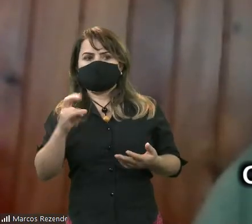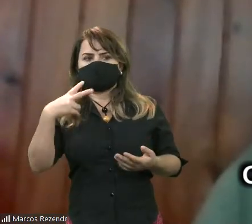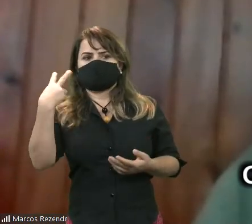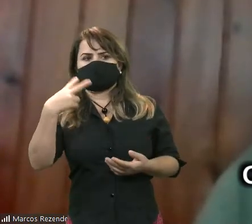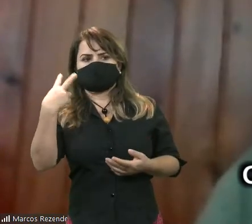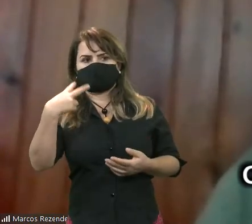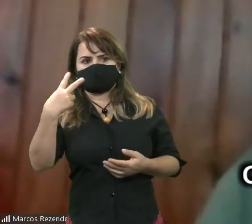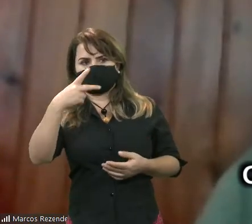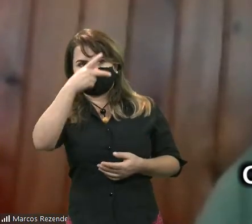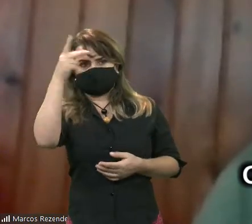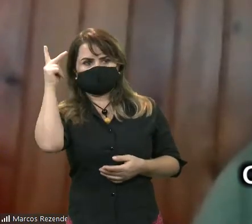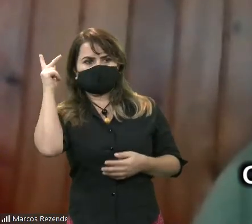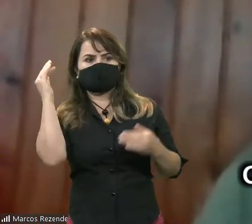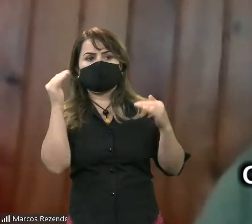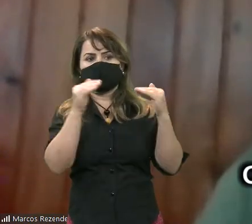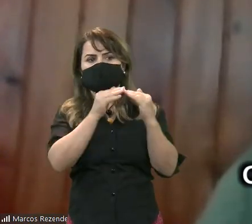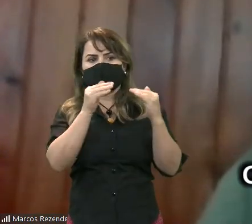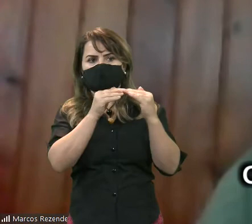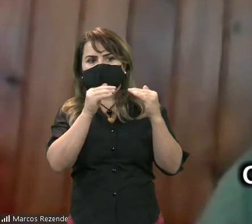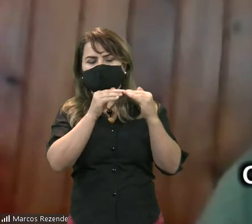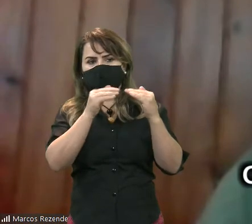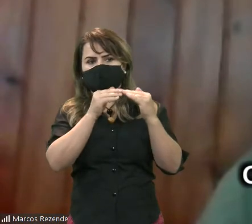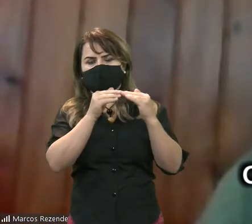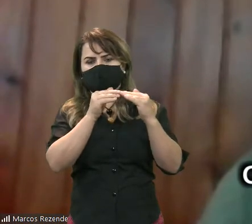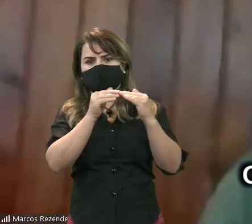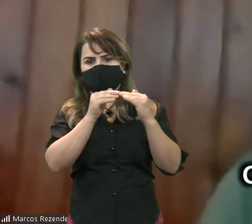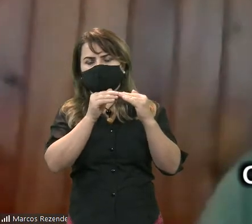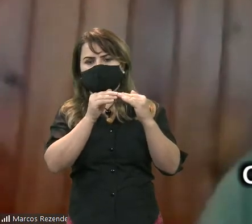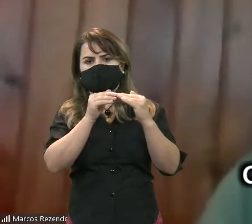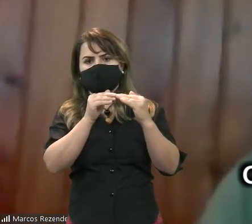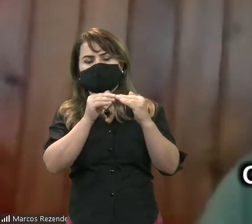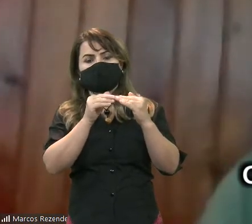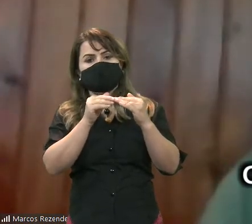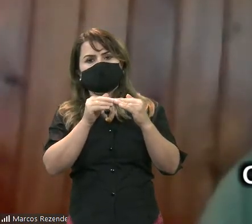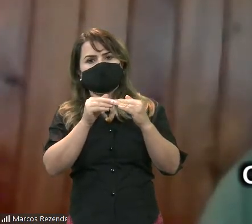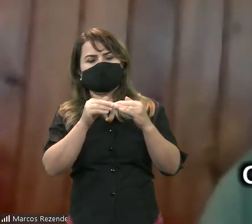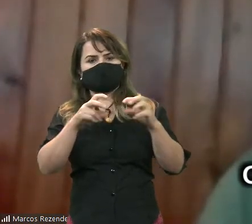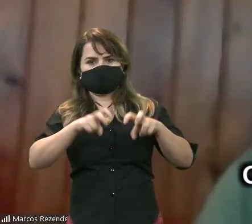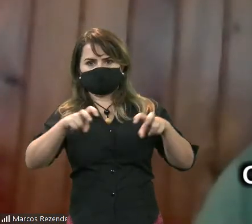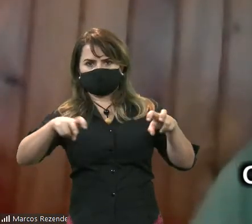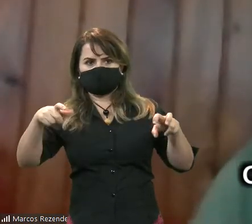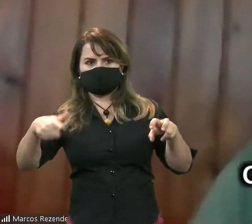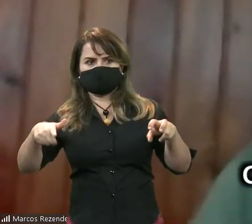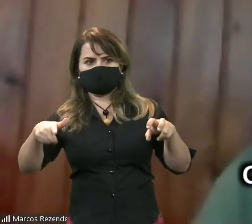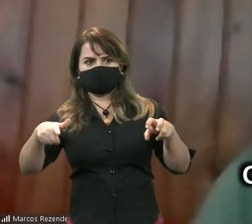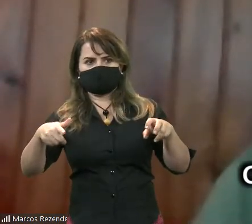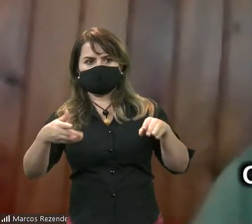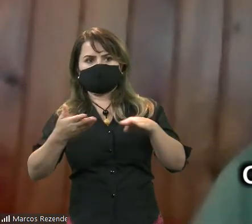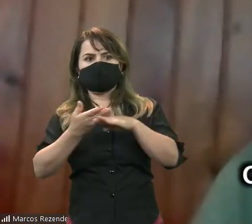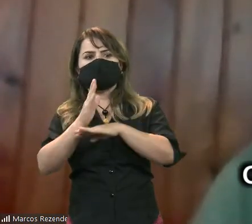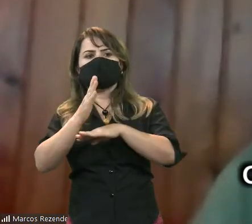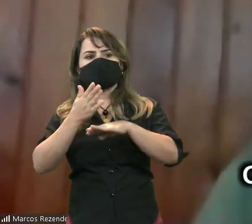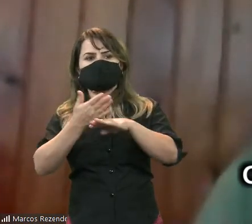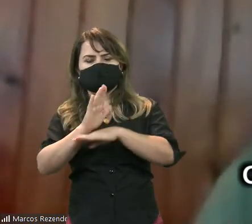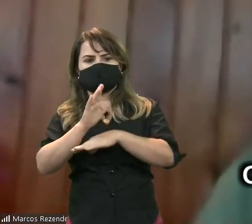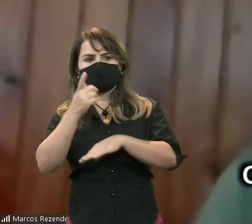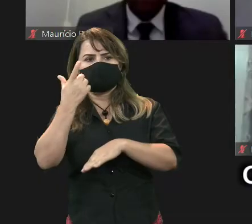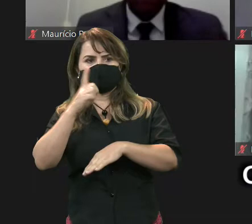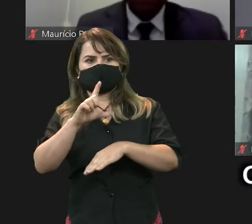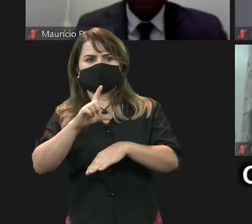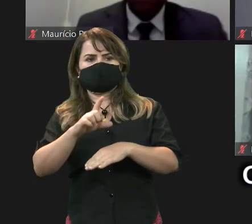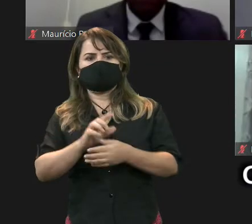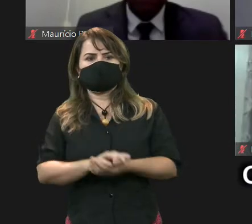concordam com a prorrogação da ordem do dia por mais uma hora, permaneçam como se encontram. Aprovado, e assim